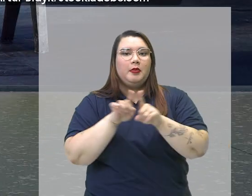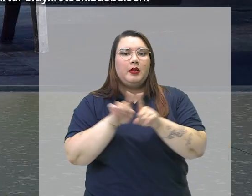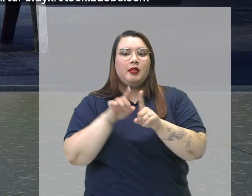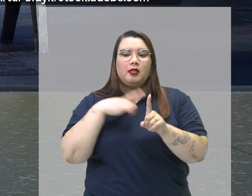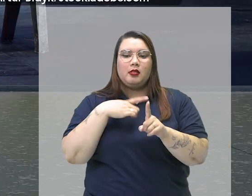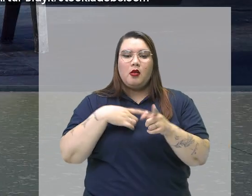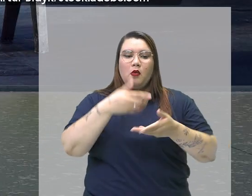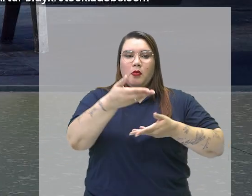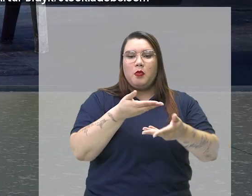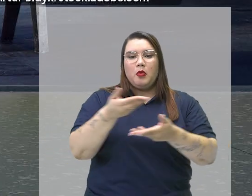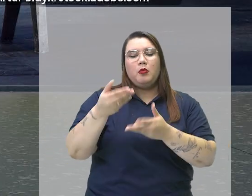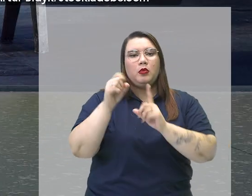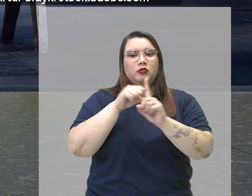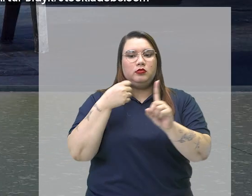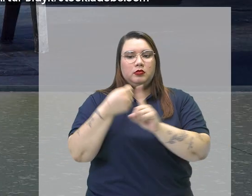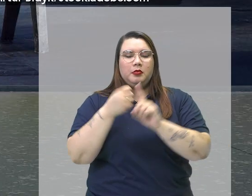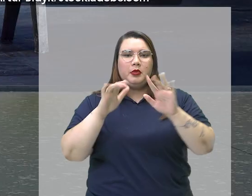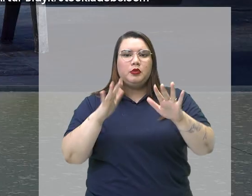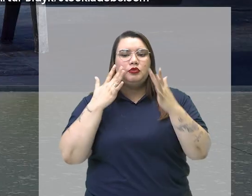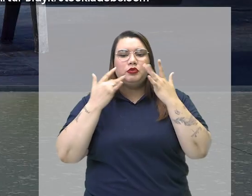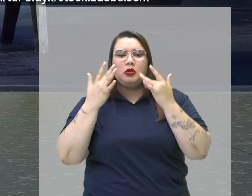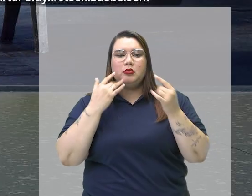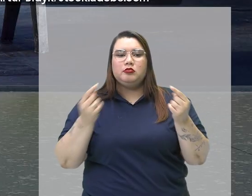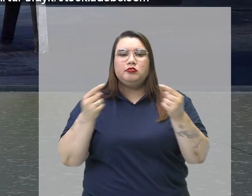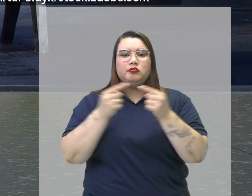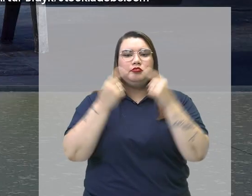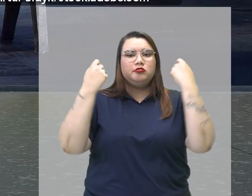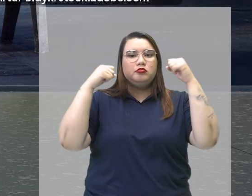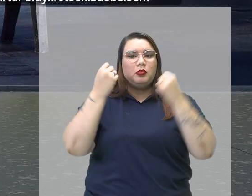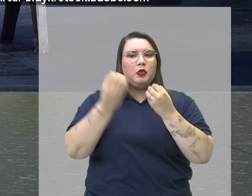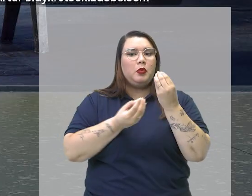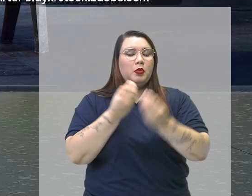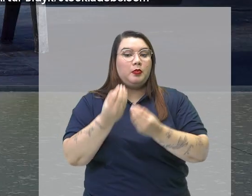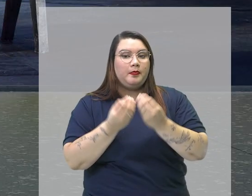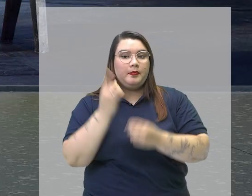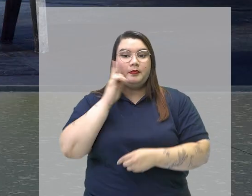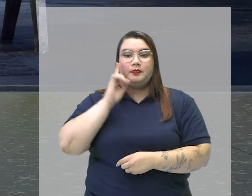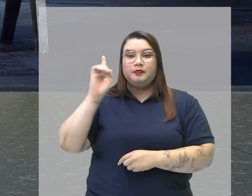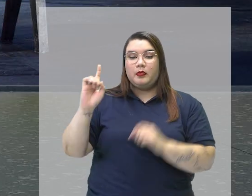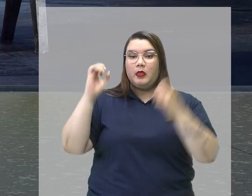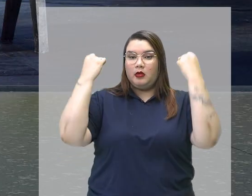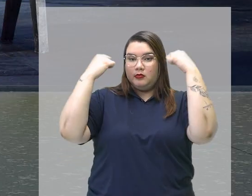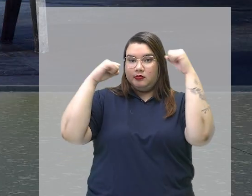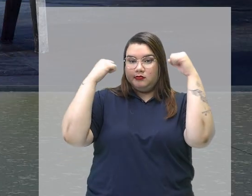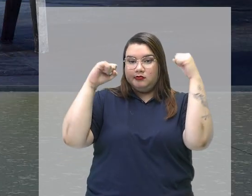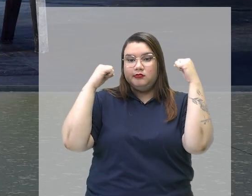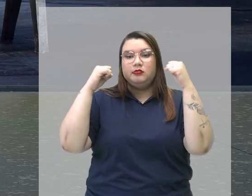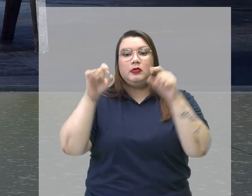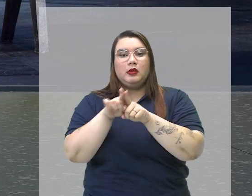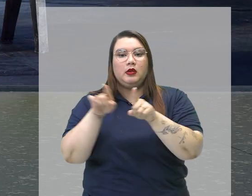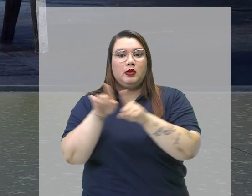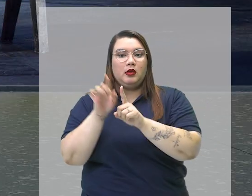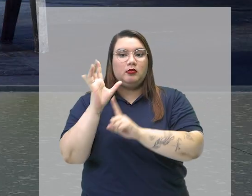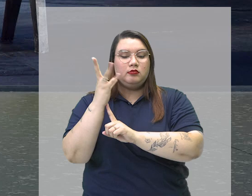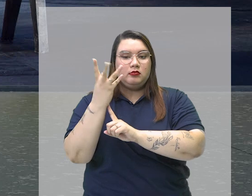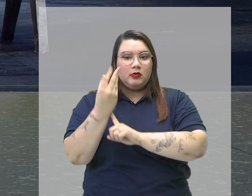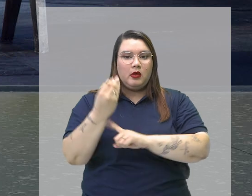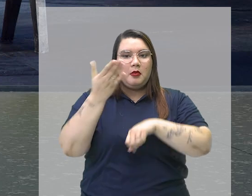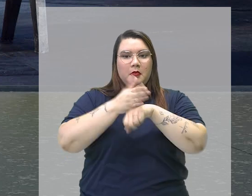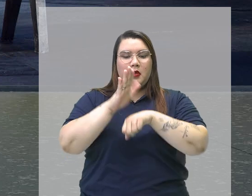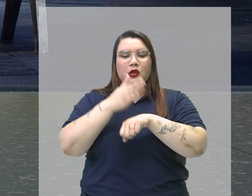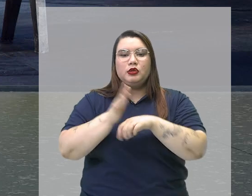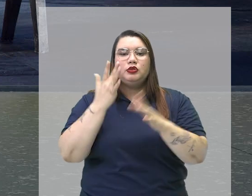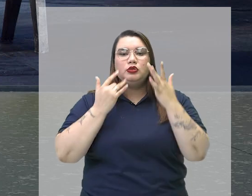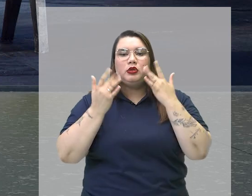da socialização. E como é que entra o teatro na educação física? Observem aí. Na educação física e na artes,